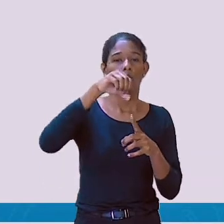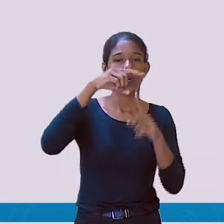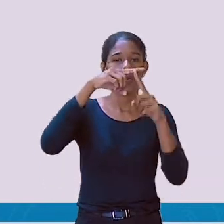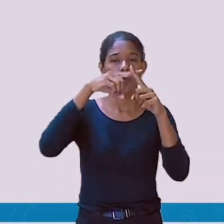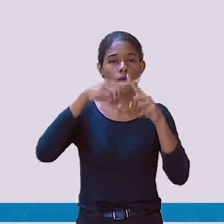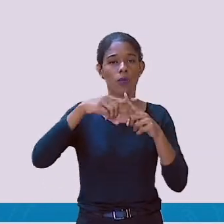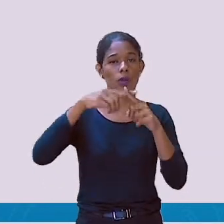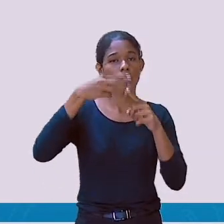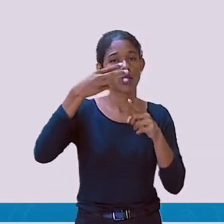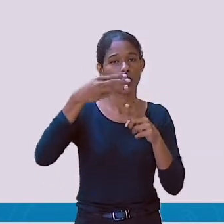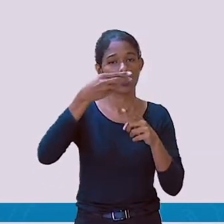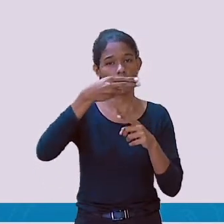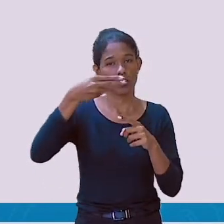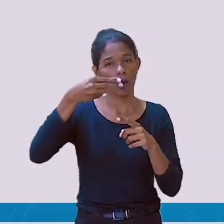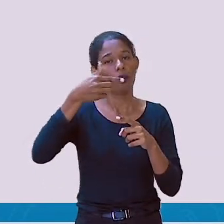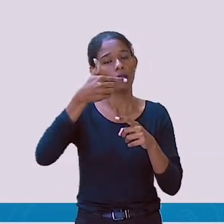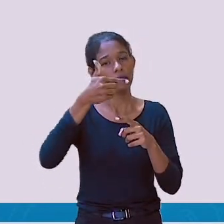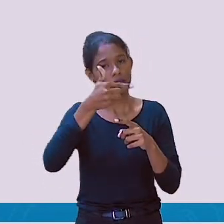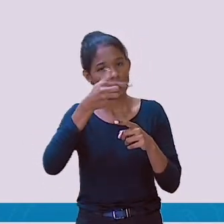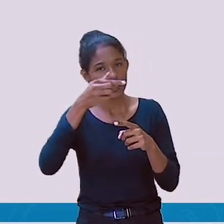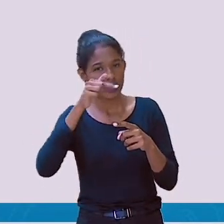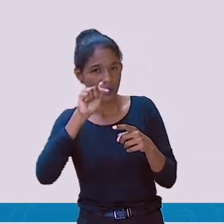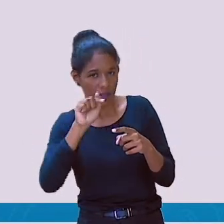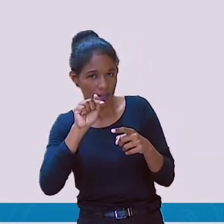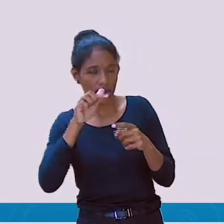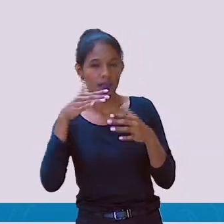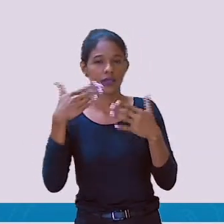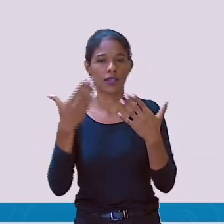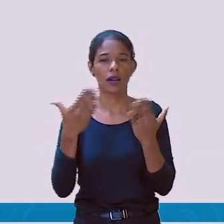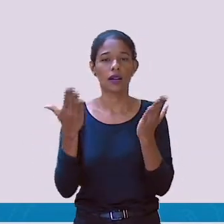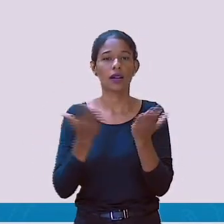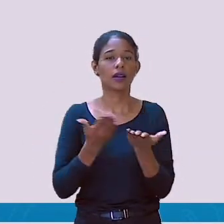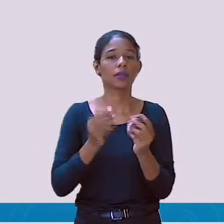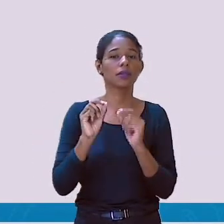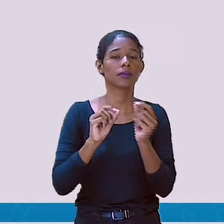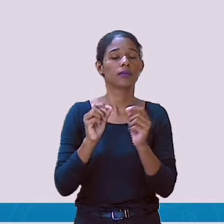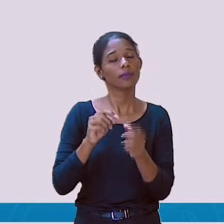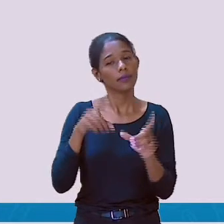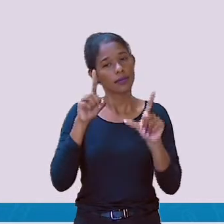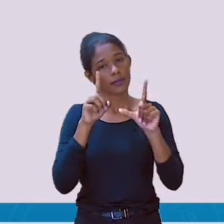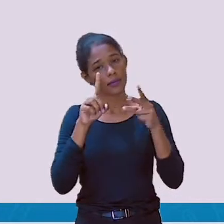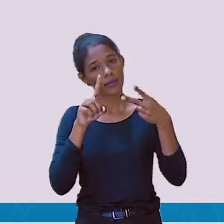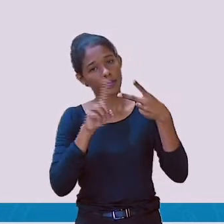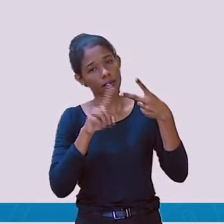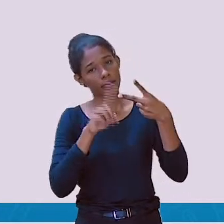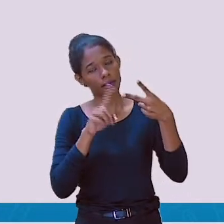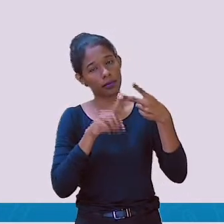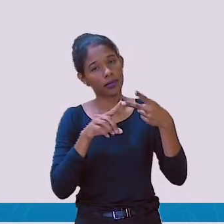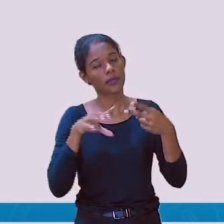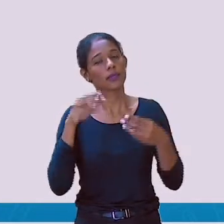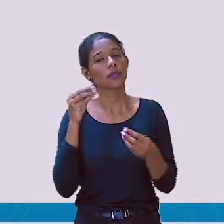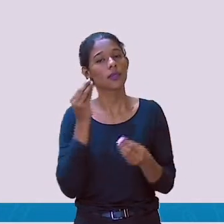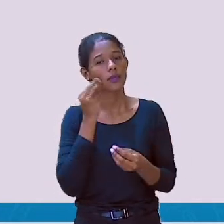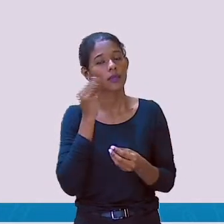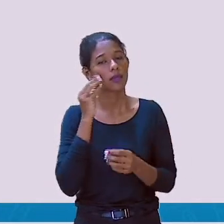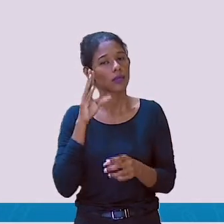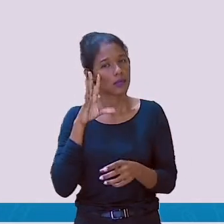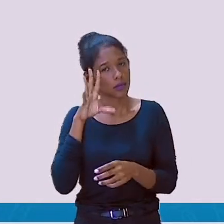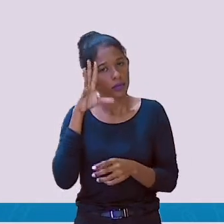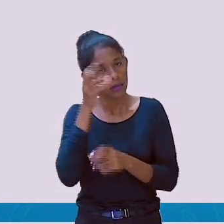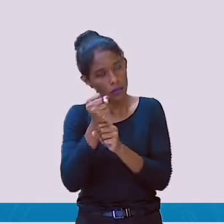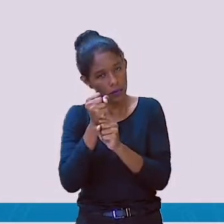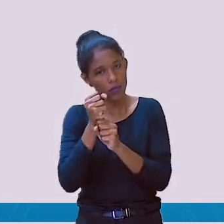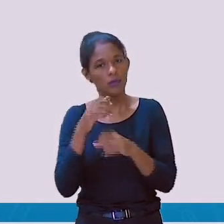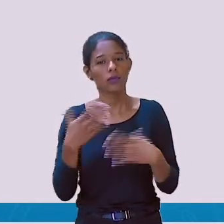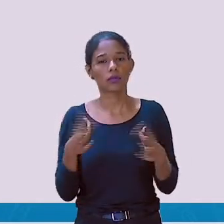a parte literal. Eu tenho x ao quadrado, então vai ser x, 2